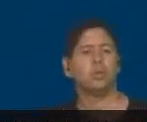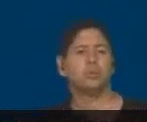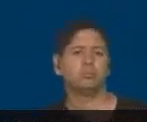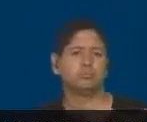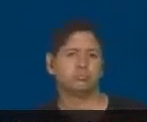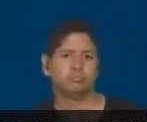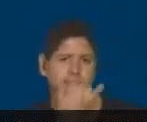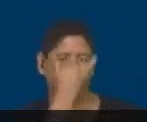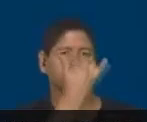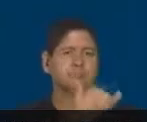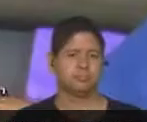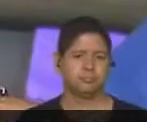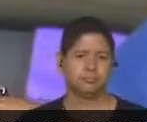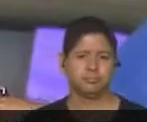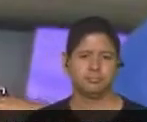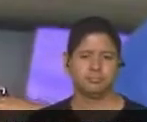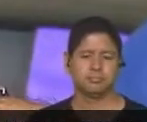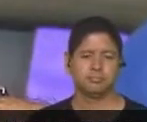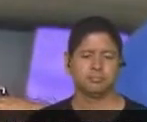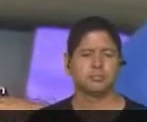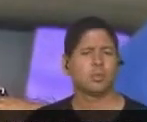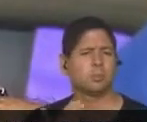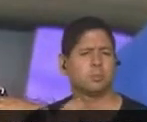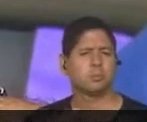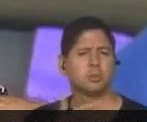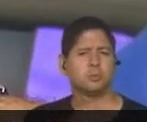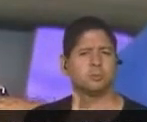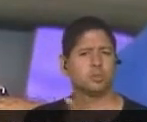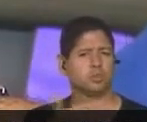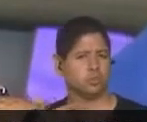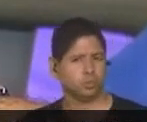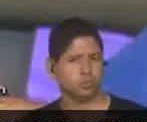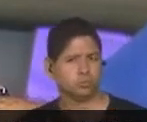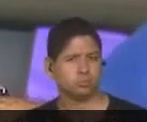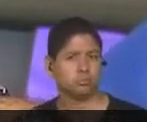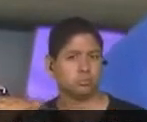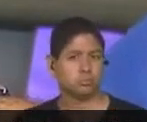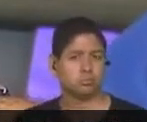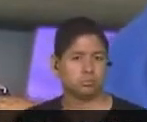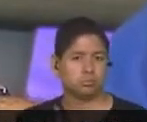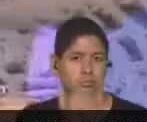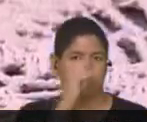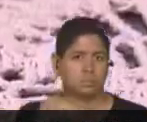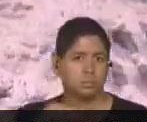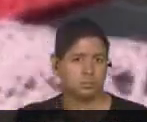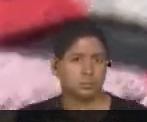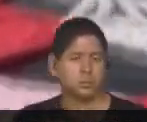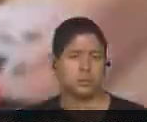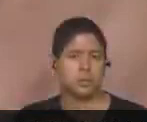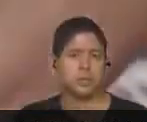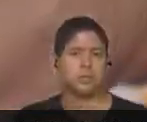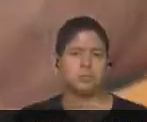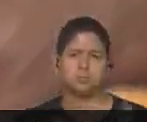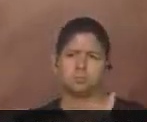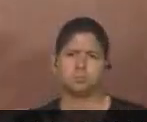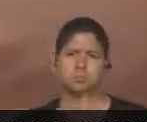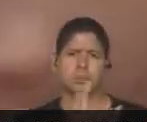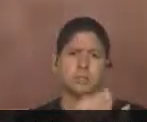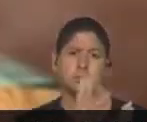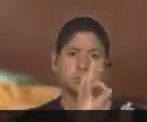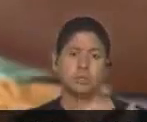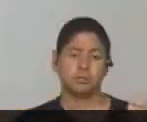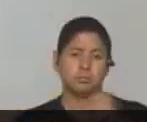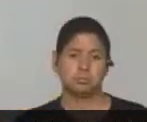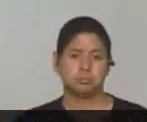doença ou acidente de trabalho. Na comparação com 2021, os registros de acidentes no país cresceram cerca de 7% no